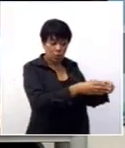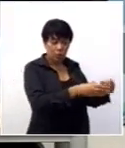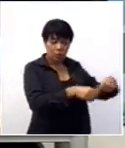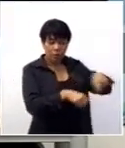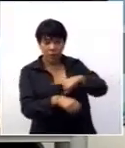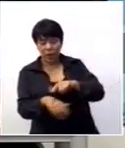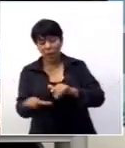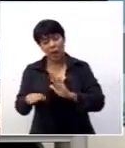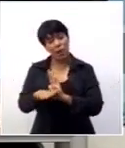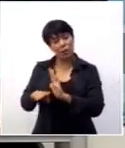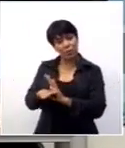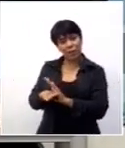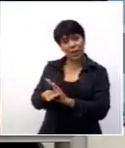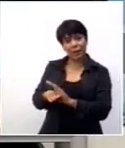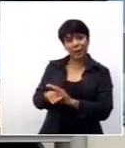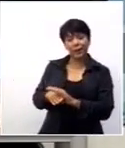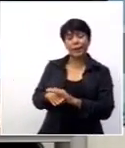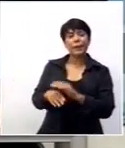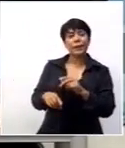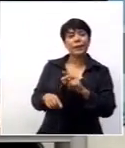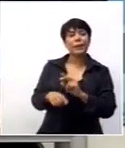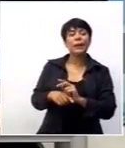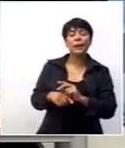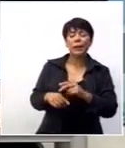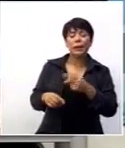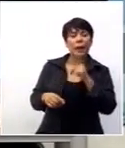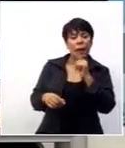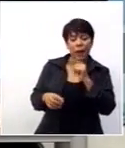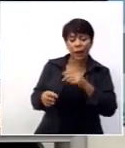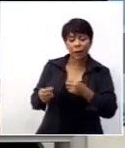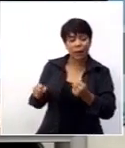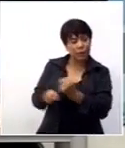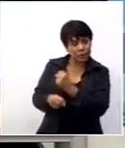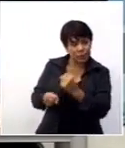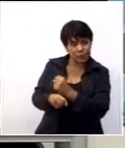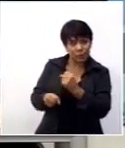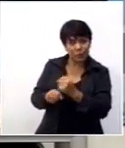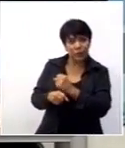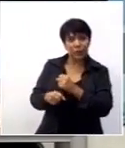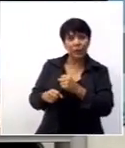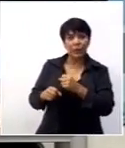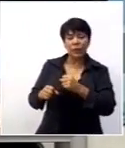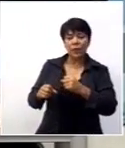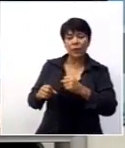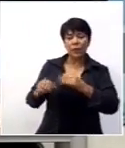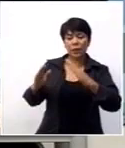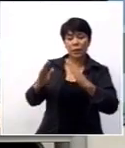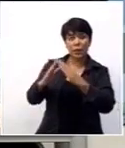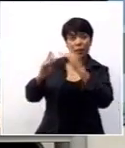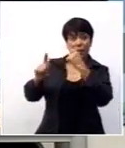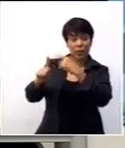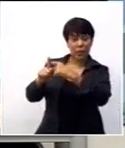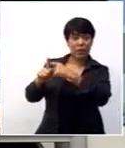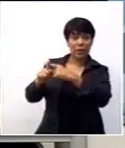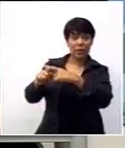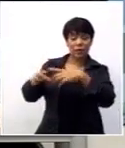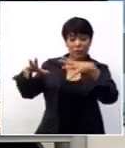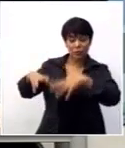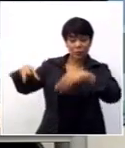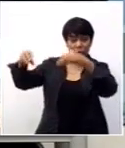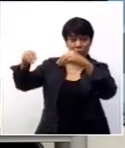obras públicas, nos canais de irrigação, na construção de templos, tá? Isso é muito